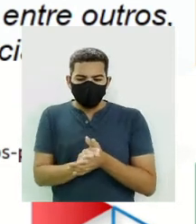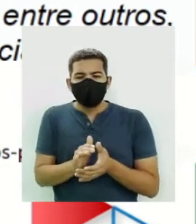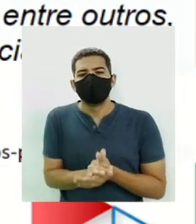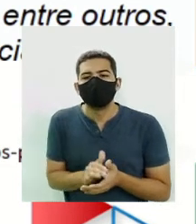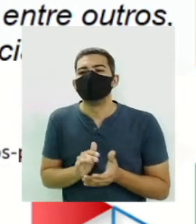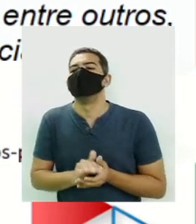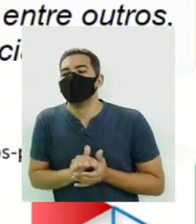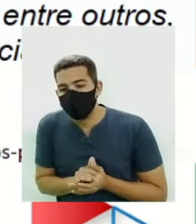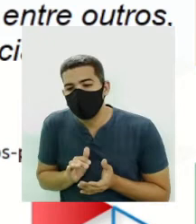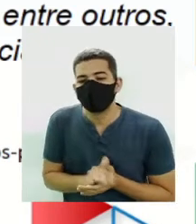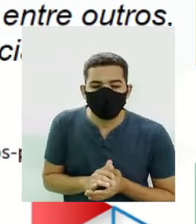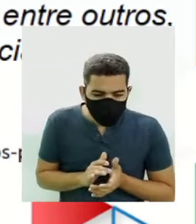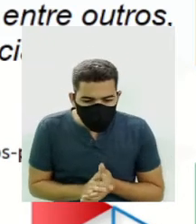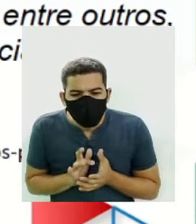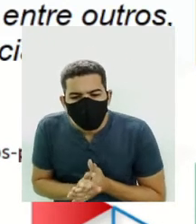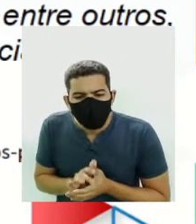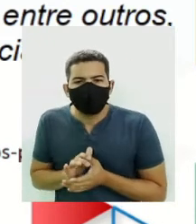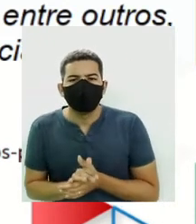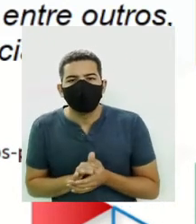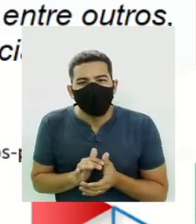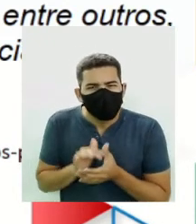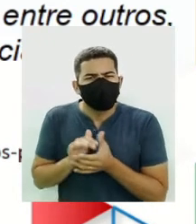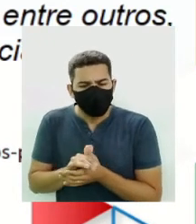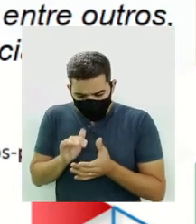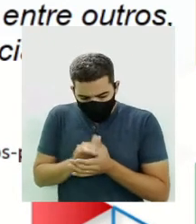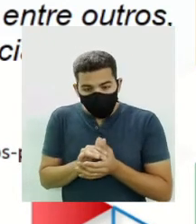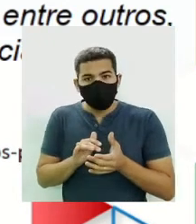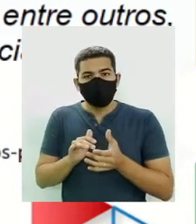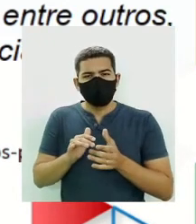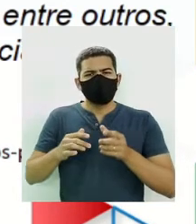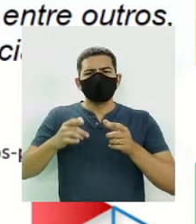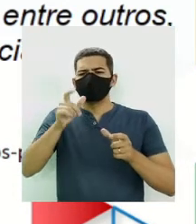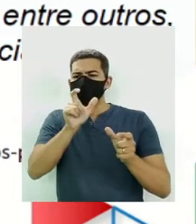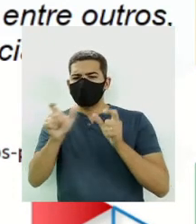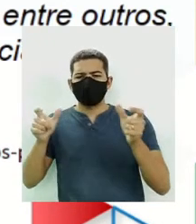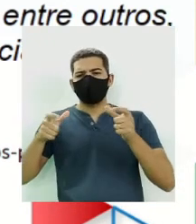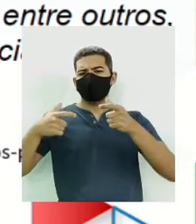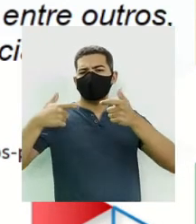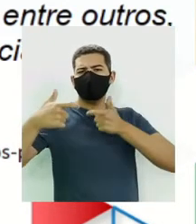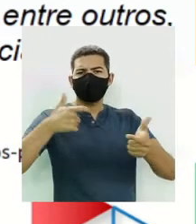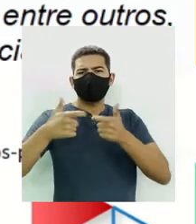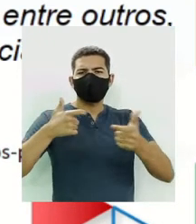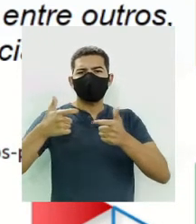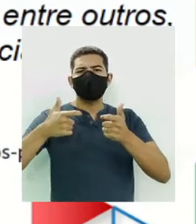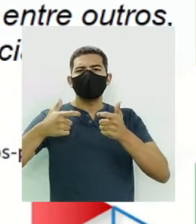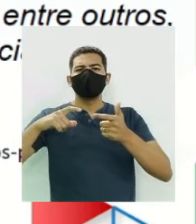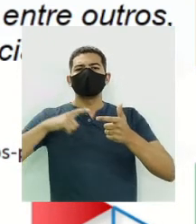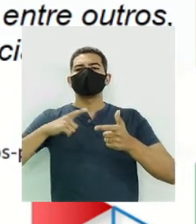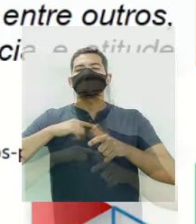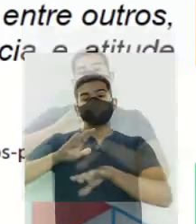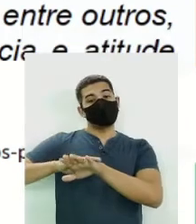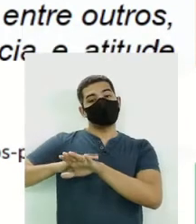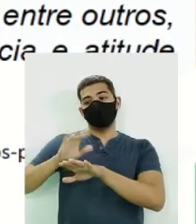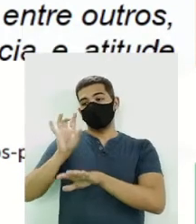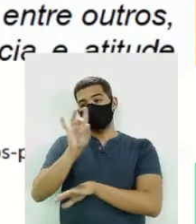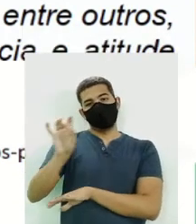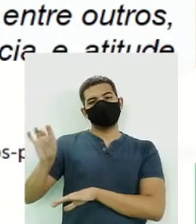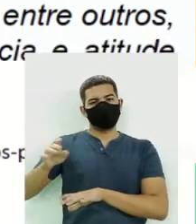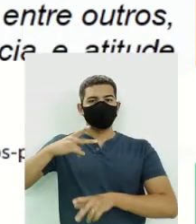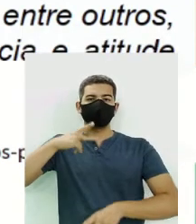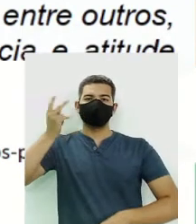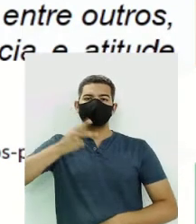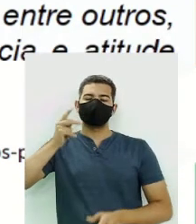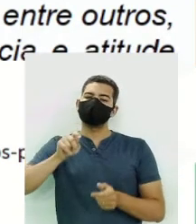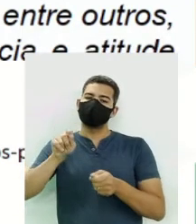palmas. É o nome dado a essa batalha de poesias ou de poemas autorais. Ela vai ser